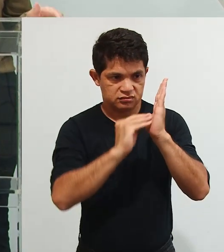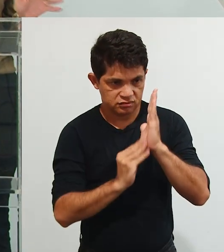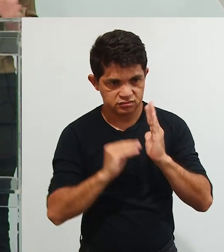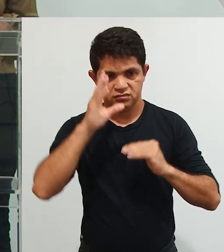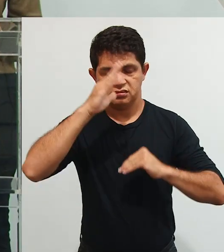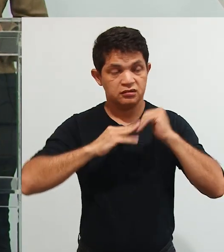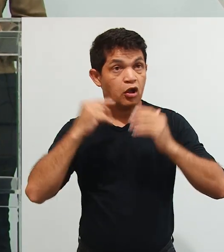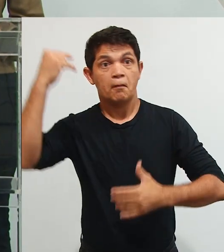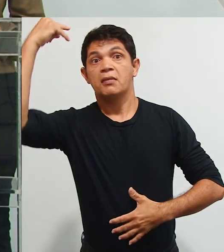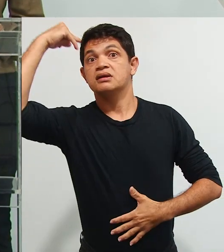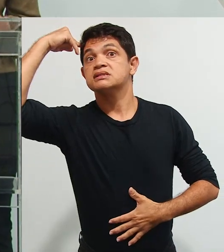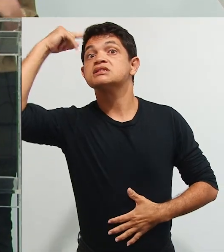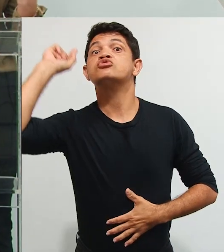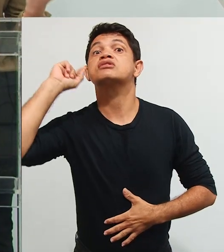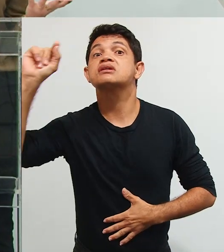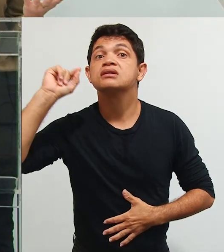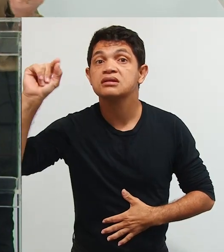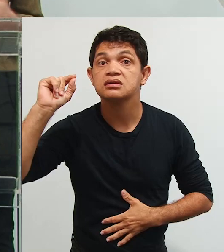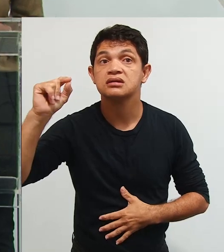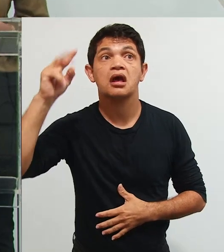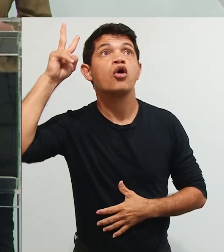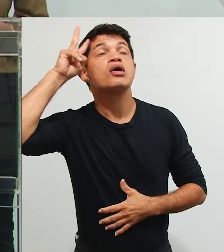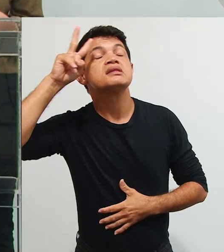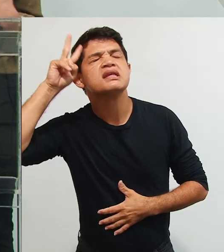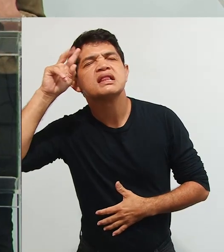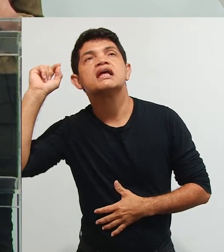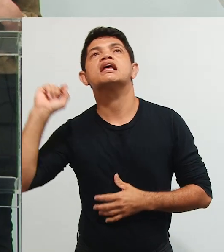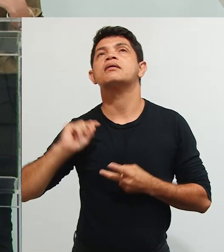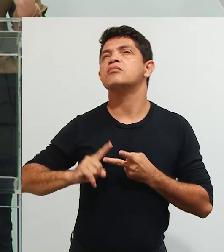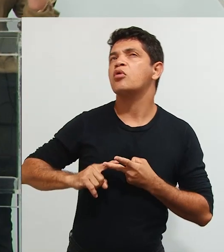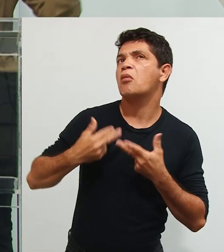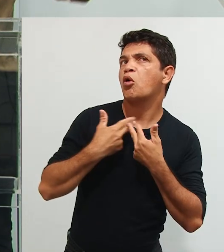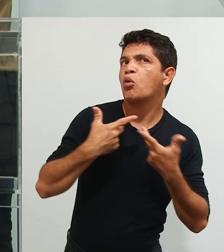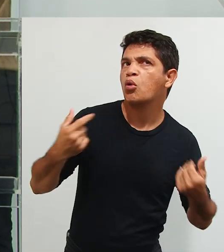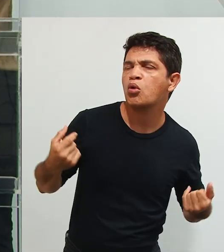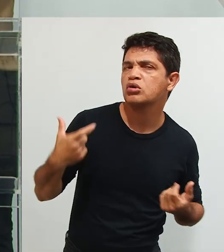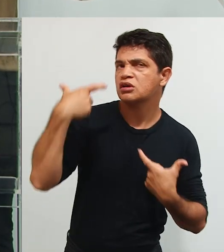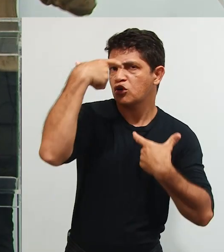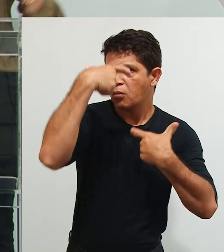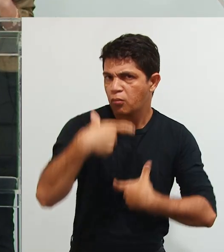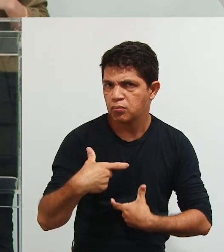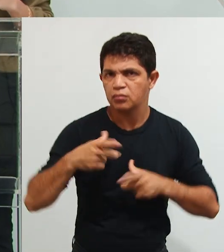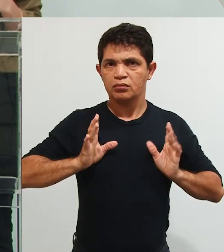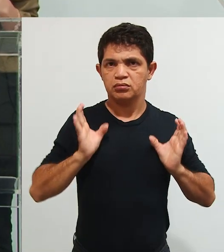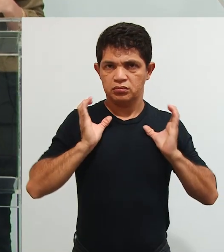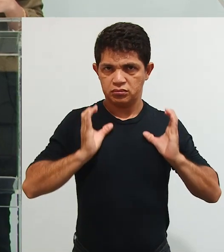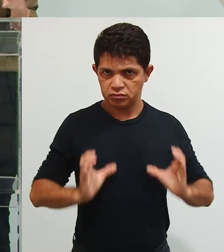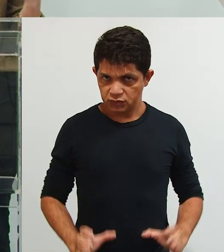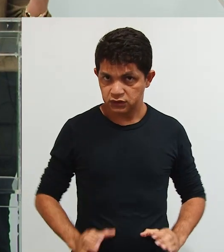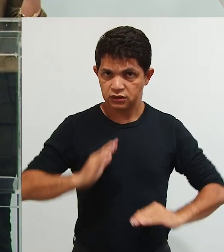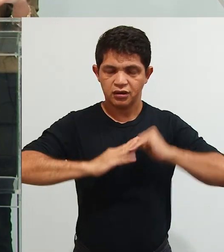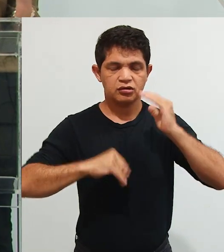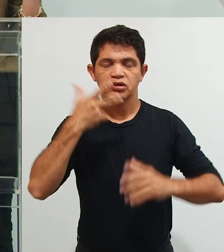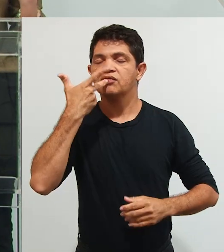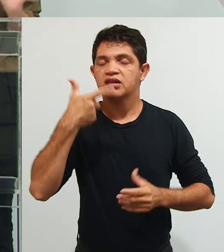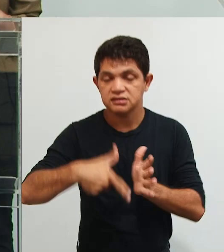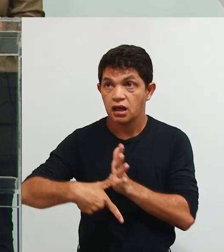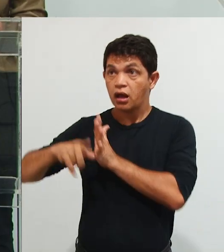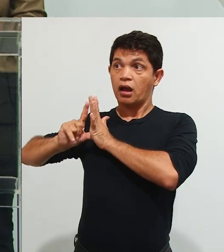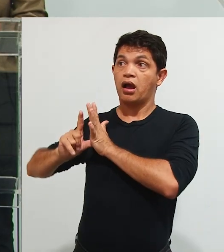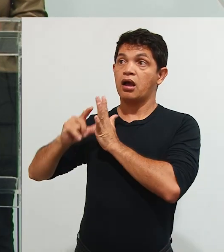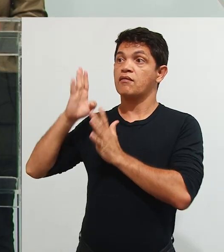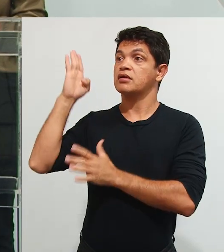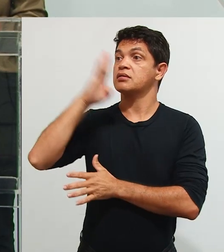vocês imaginem ou se lembrem de alguma coisa, algum comportamento, algo que vocês estavam fazendo antes de